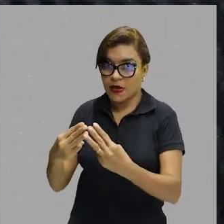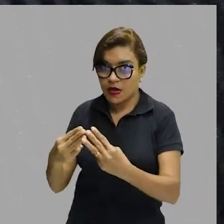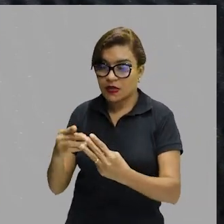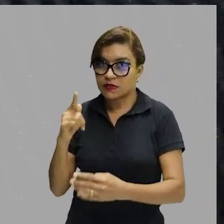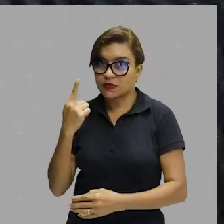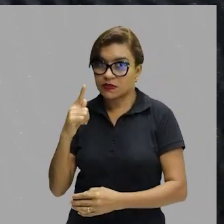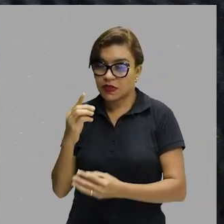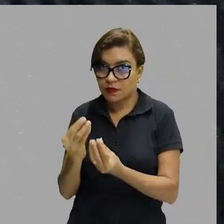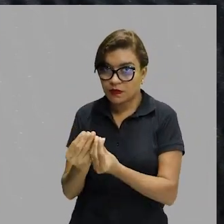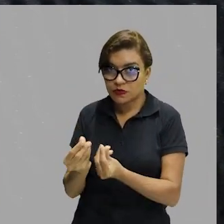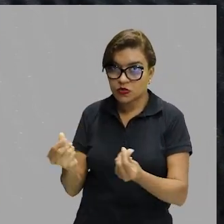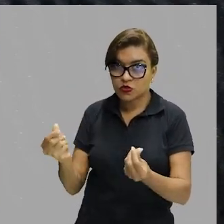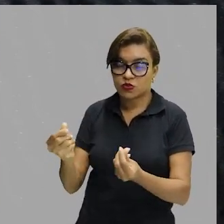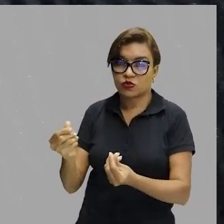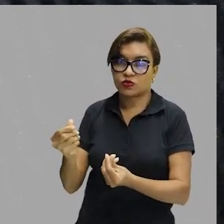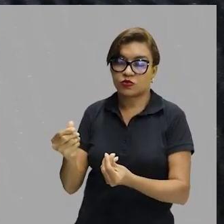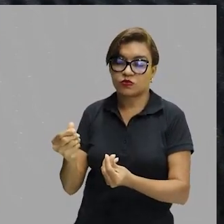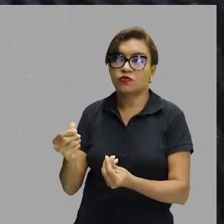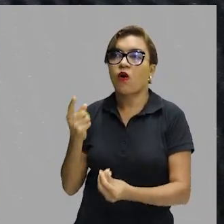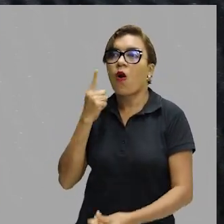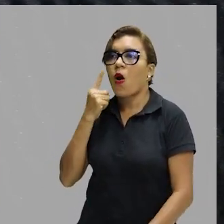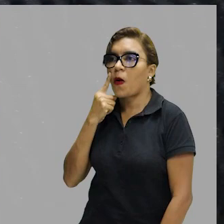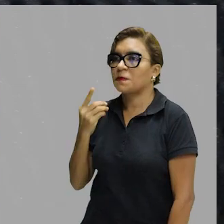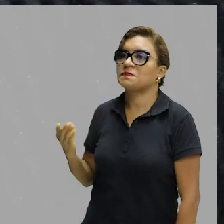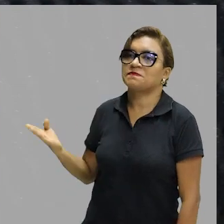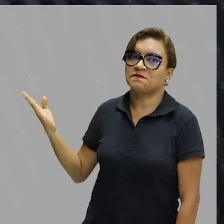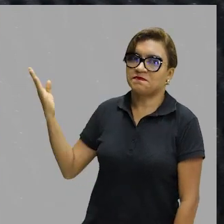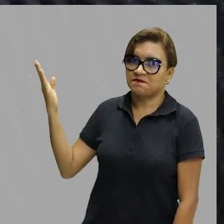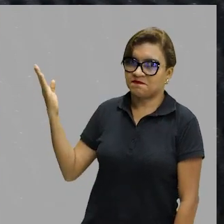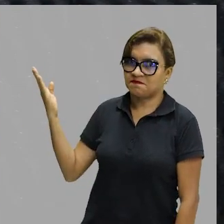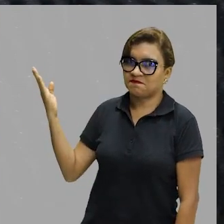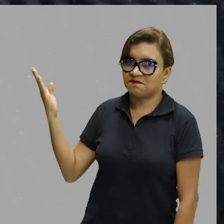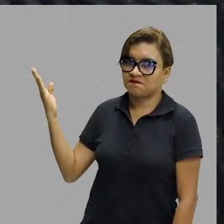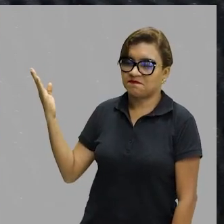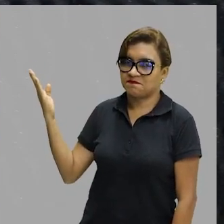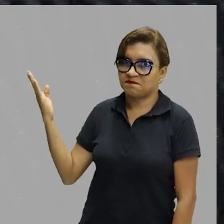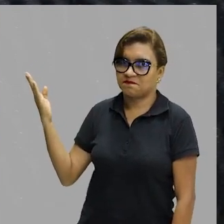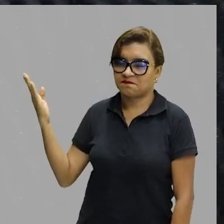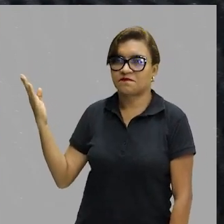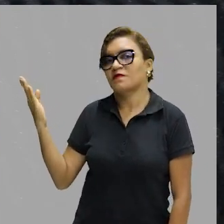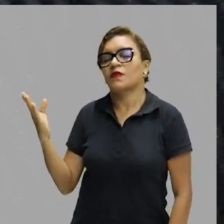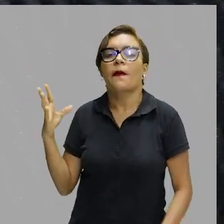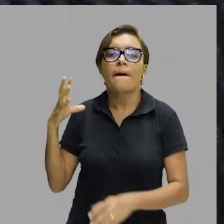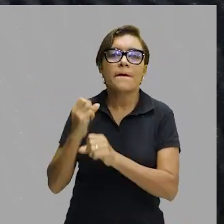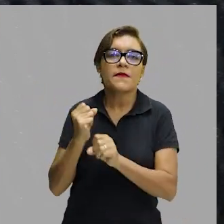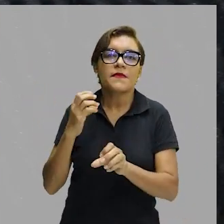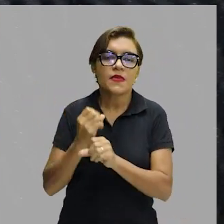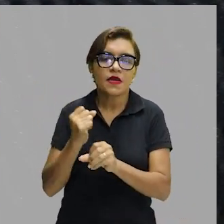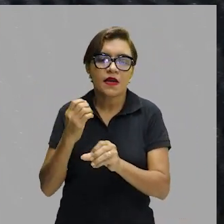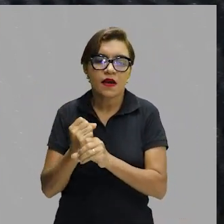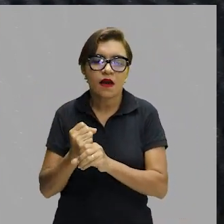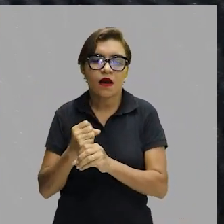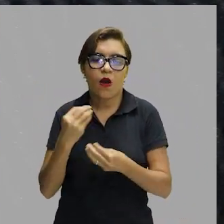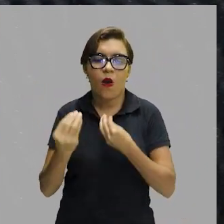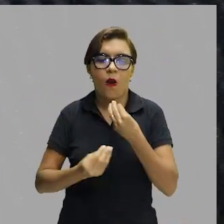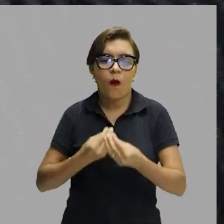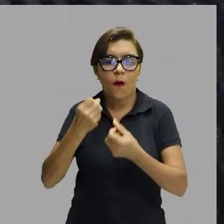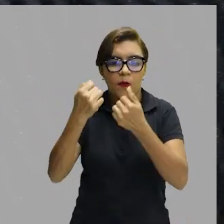massa em gramas do solvente, vezes o mol do soluto. Vamos pegar as informações e jogar nessa